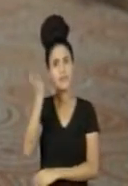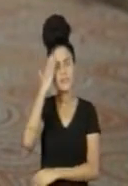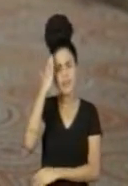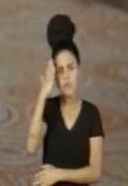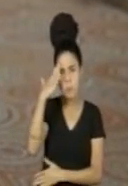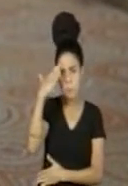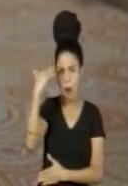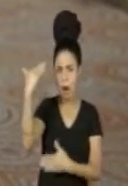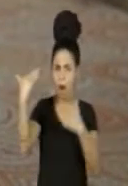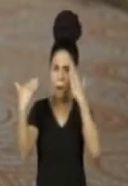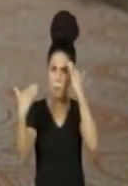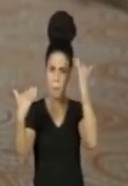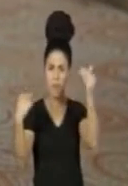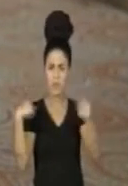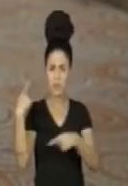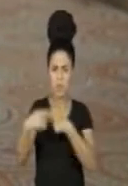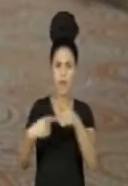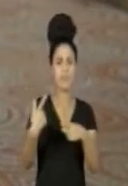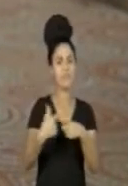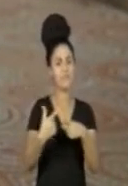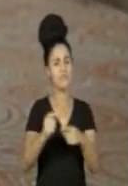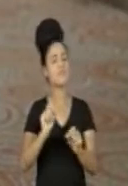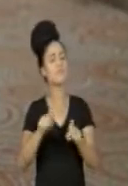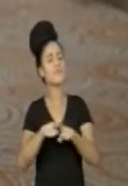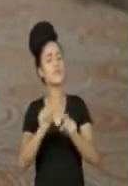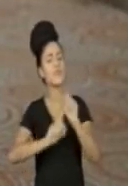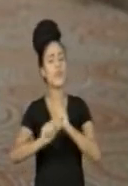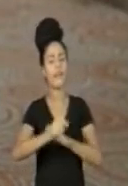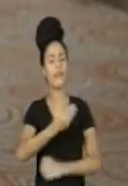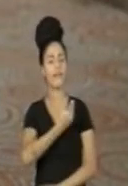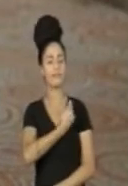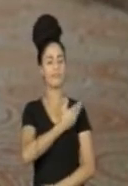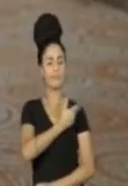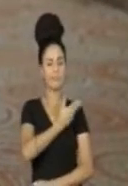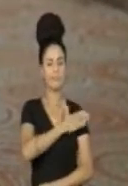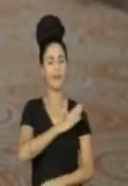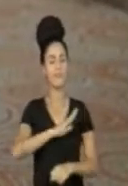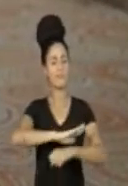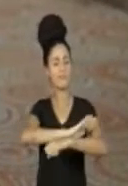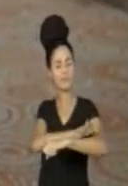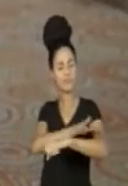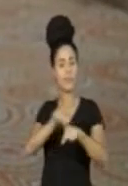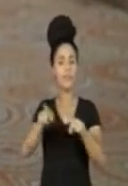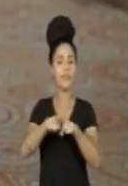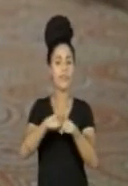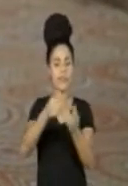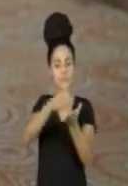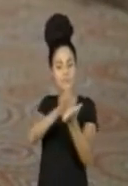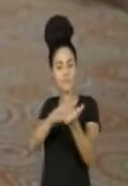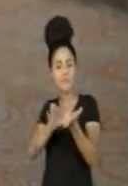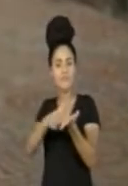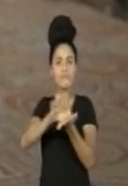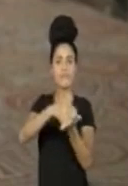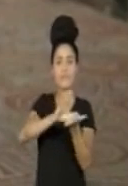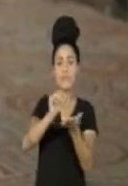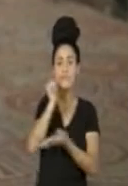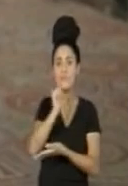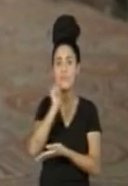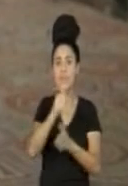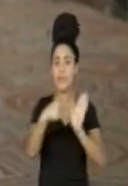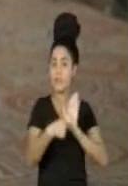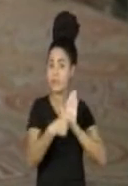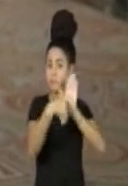também passaram por todo um preconceito, né, por ser mulher dentro da música, dentro do samba, porque existe ainda hoje. Elas